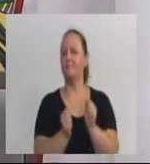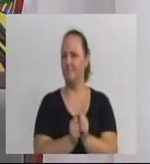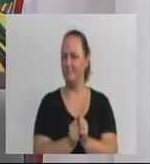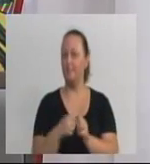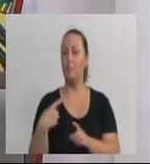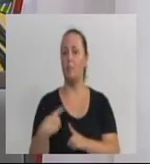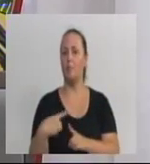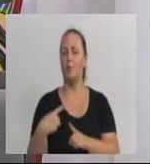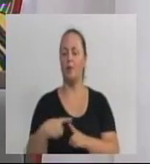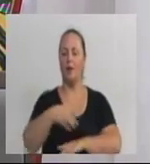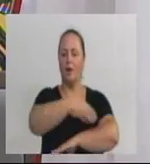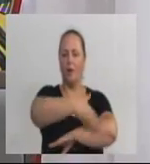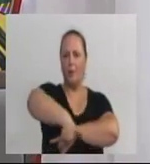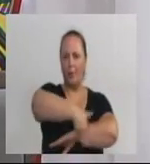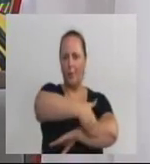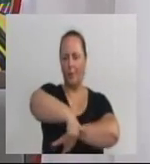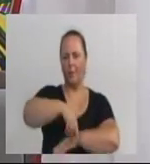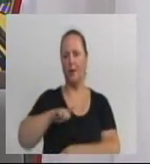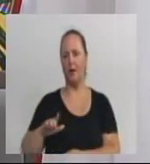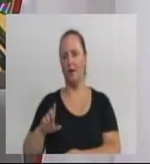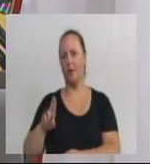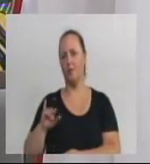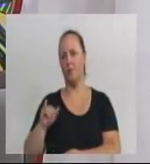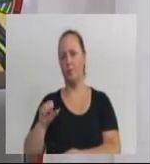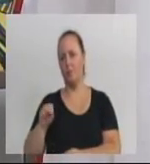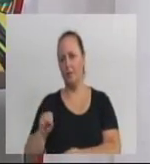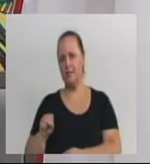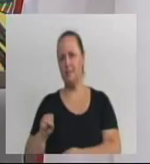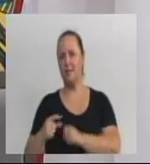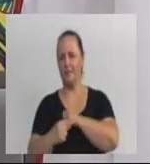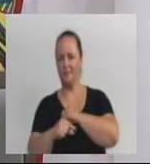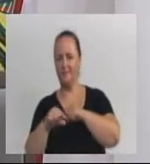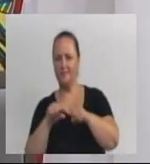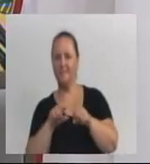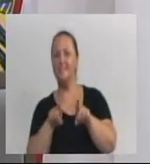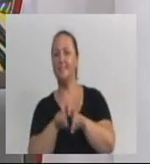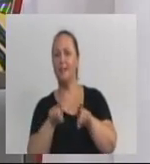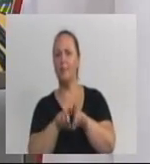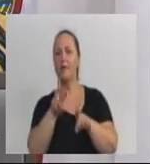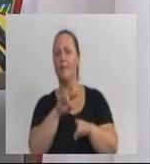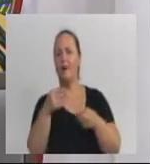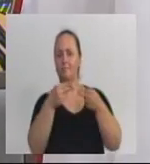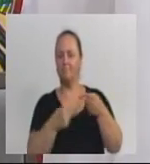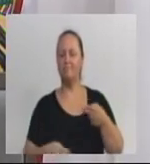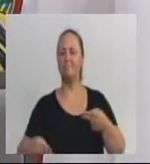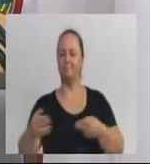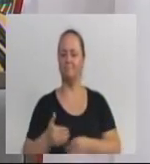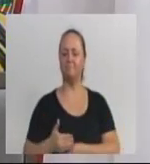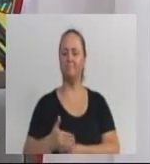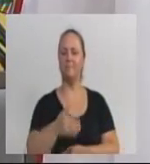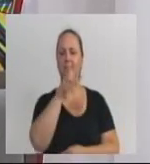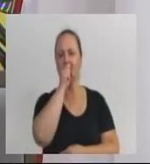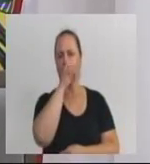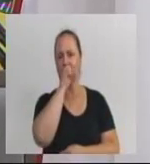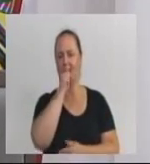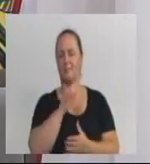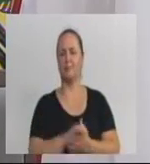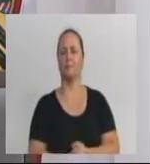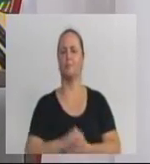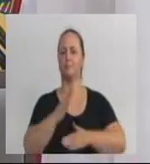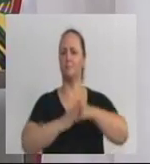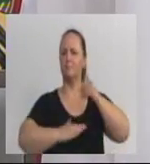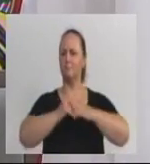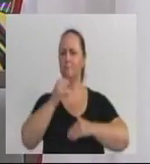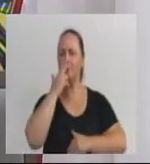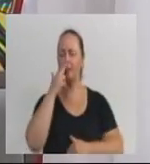rua Luiz Gonzaga também será inaugurada neste sábado. E essa obra